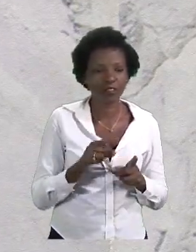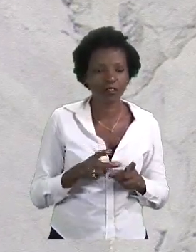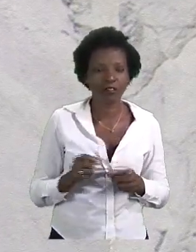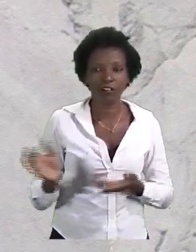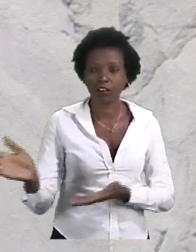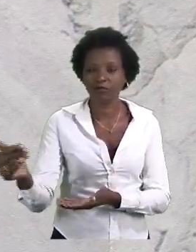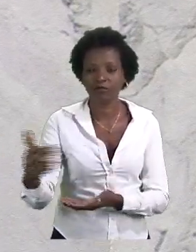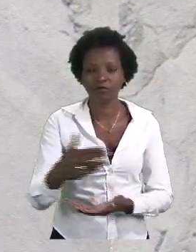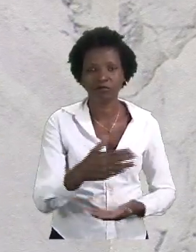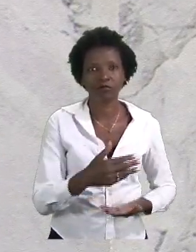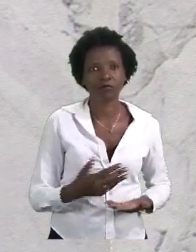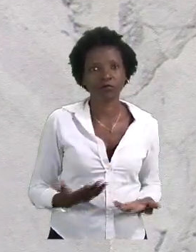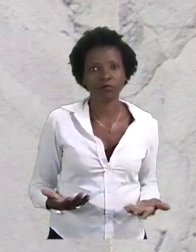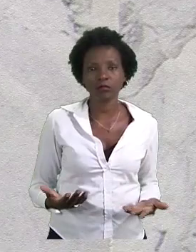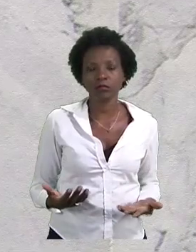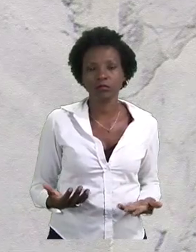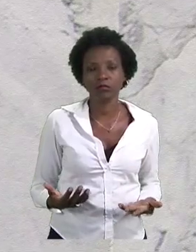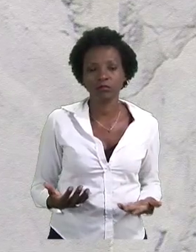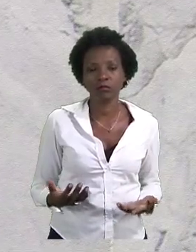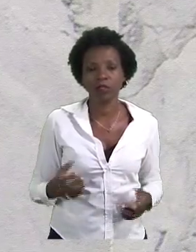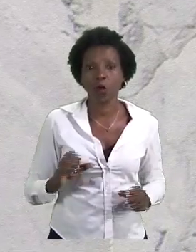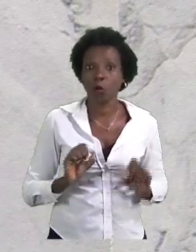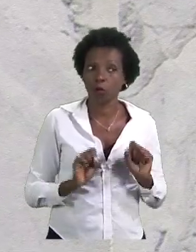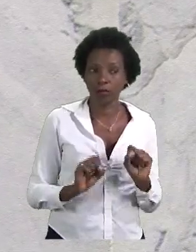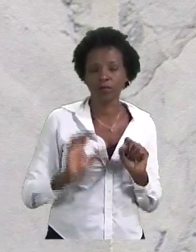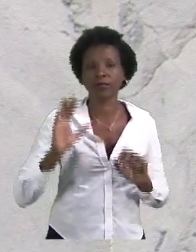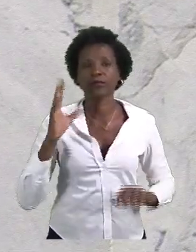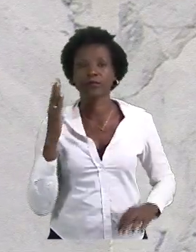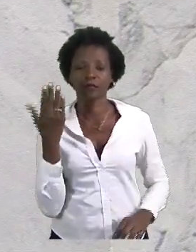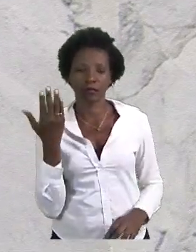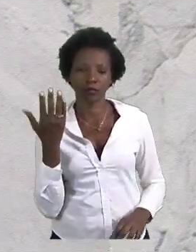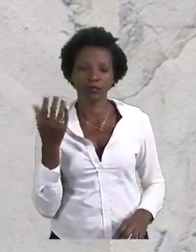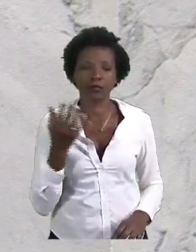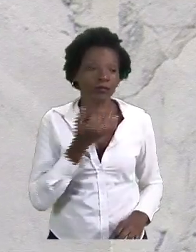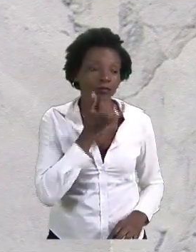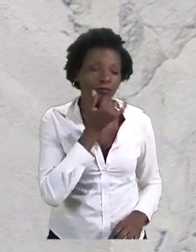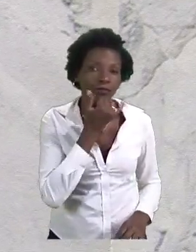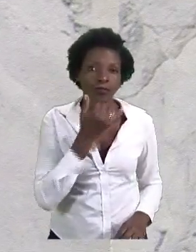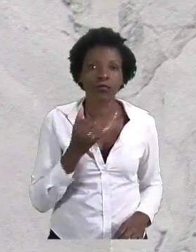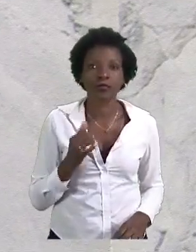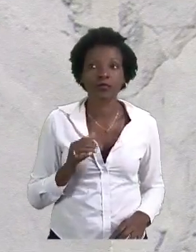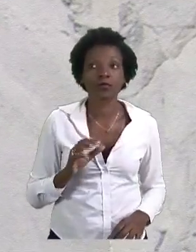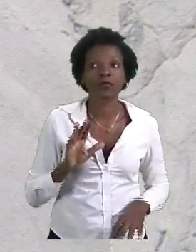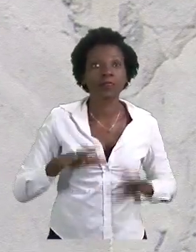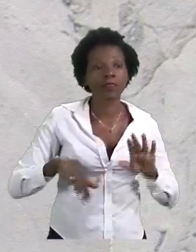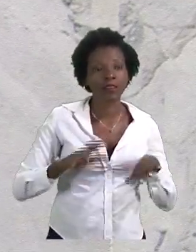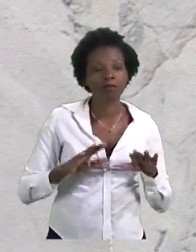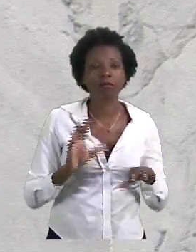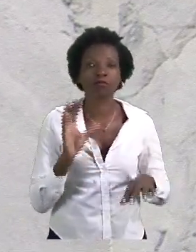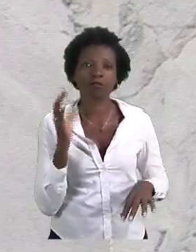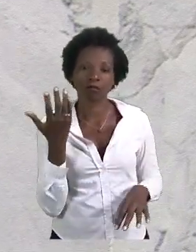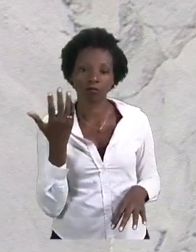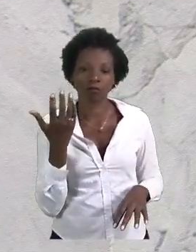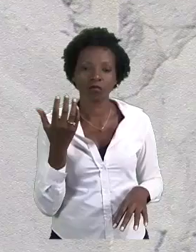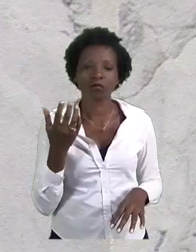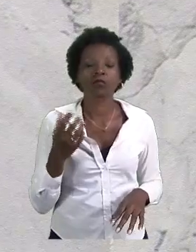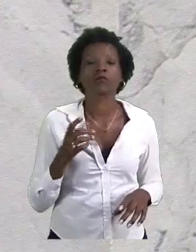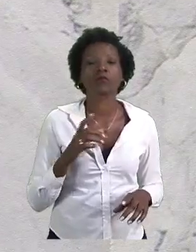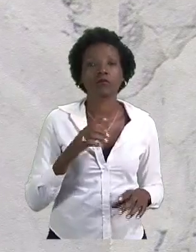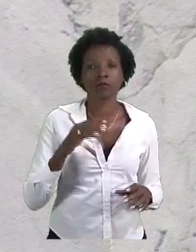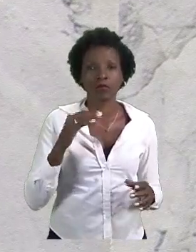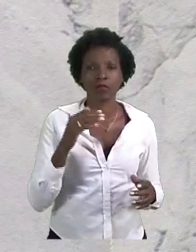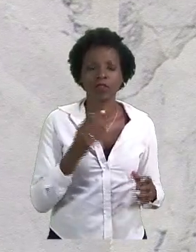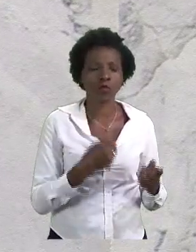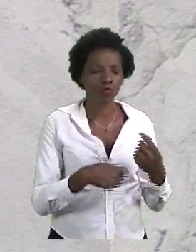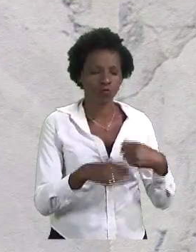Em casos raros, talvez até haja... Em raros casos, talvez até seja um negócio legítimo,